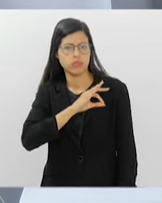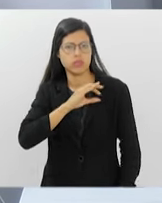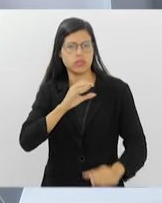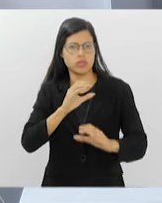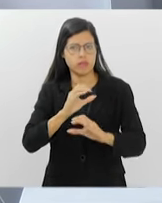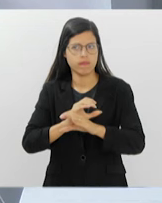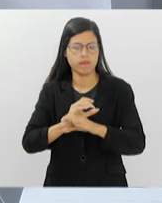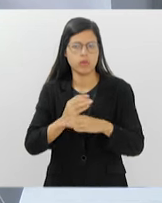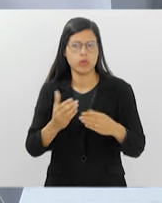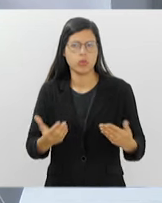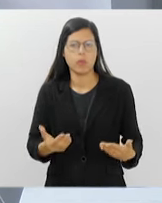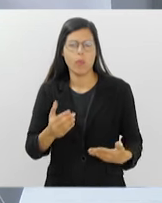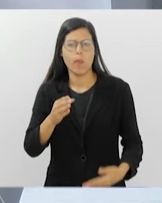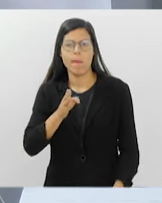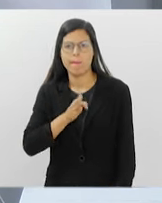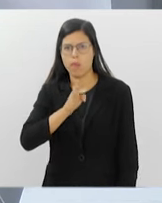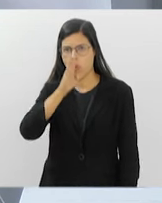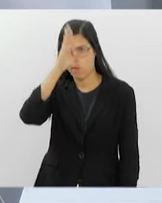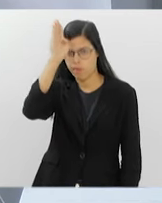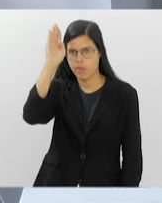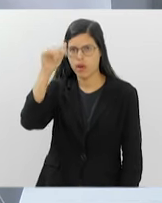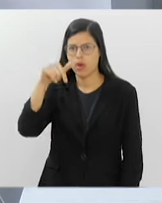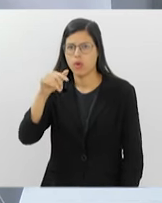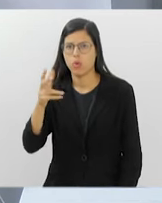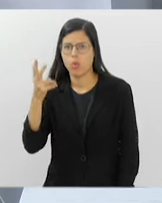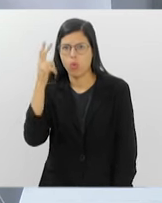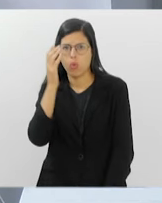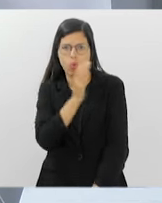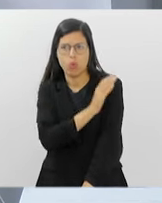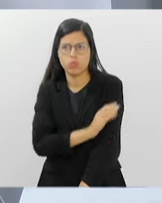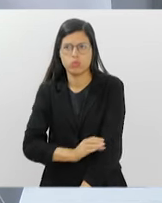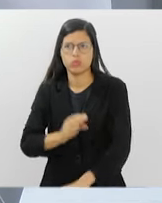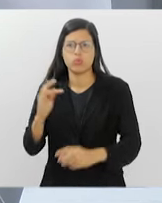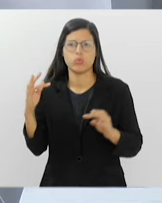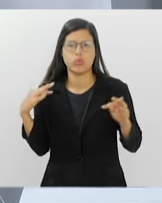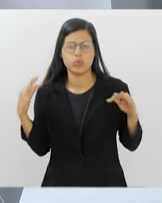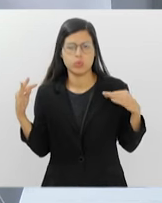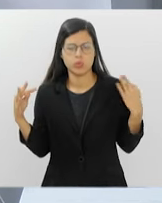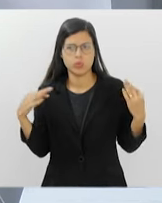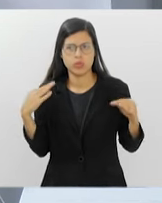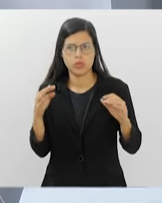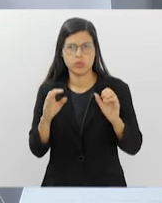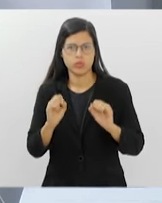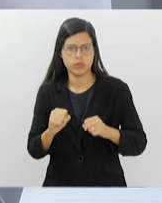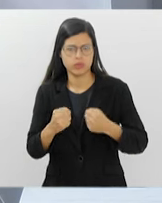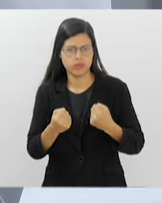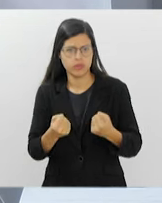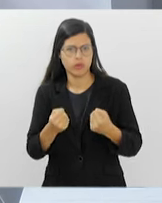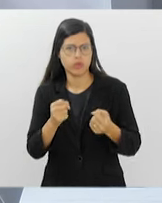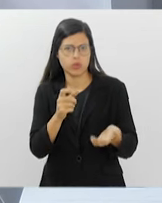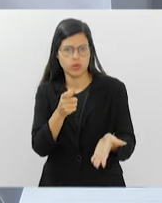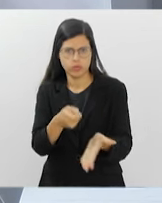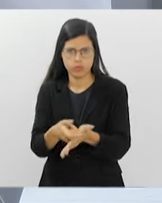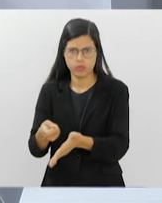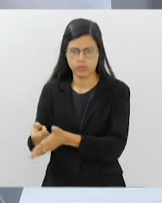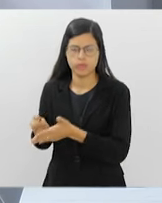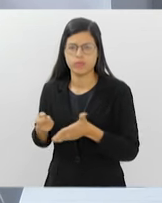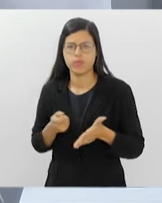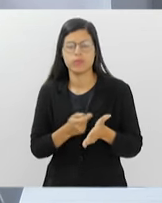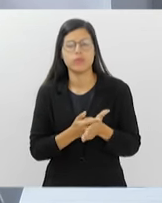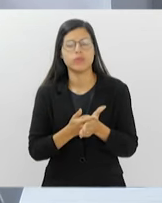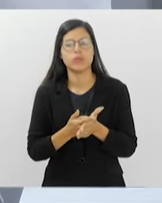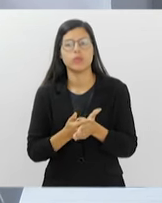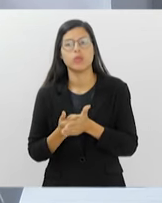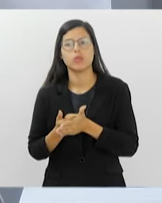Civil do bombeiro da cultura do Turismo e da Defesa do Consumidor que segundo o sor Rodrigo Abel são os que